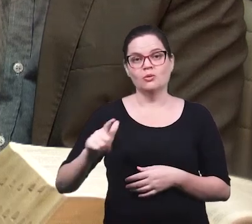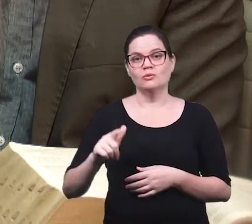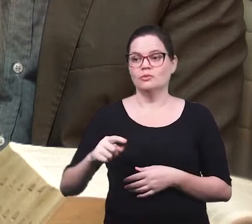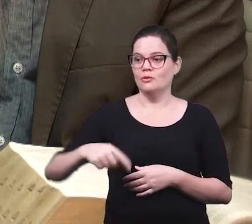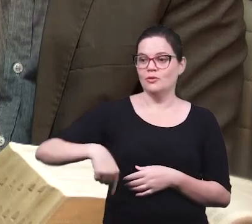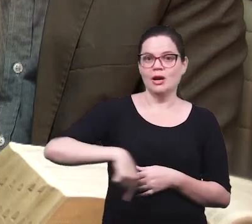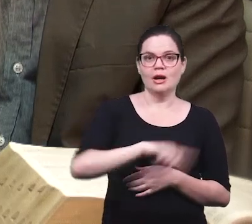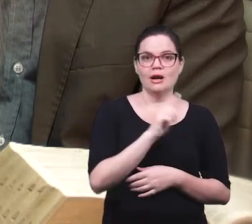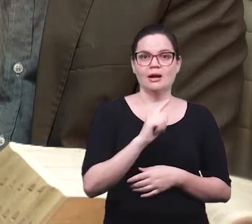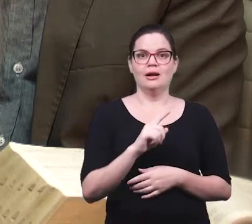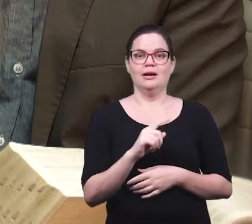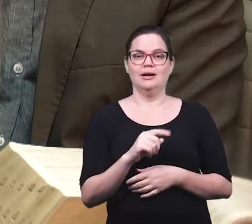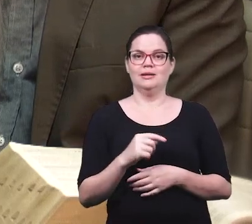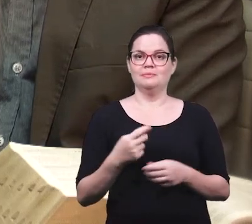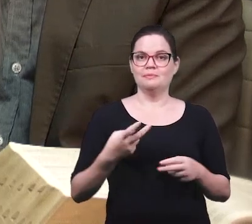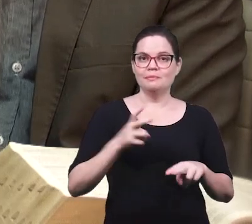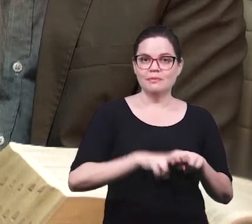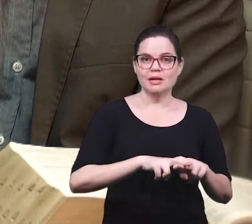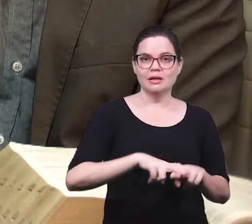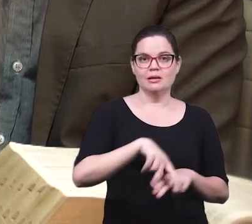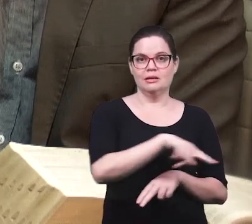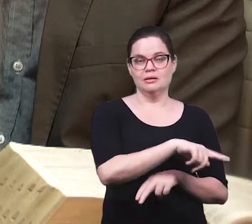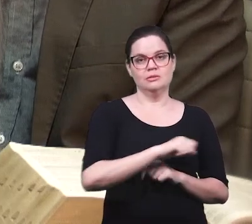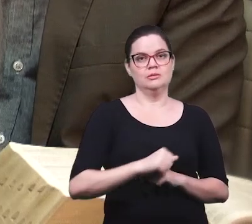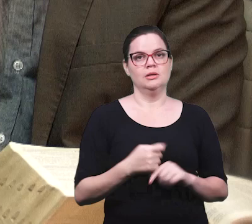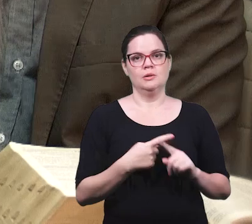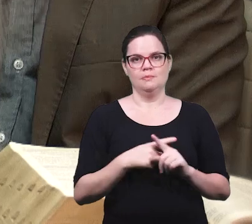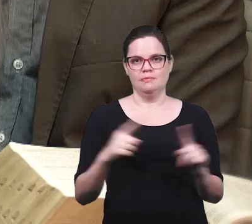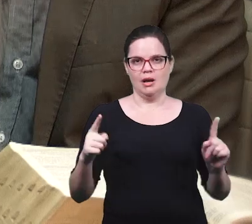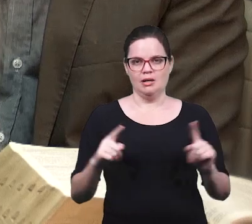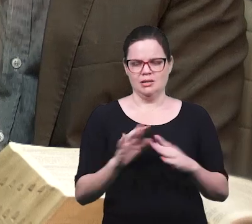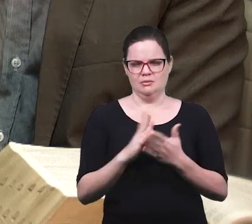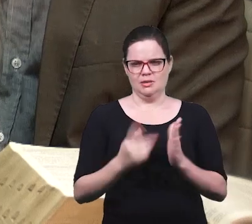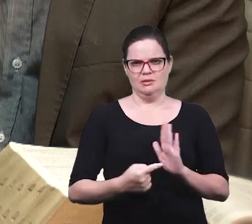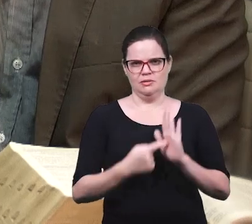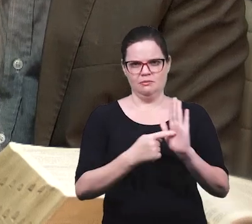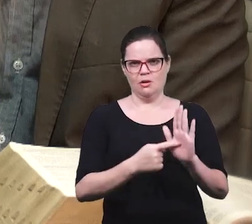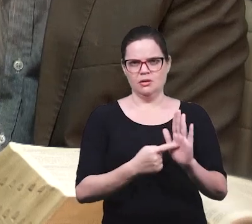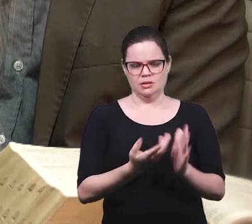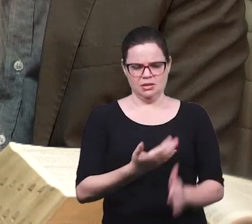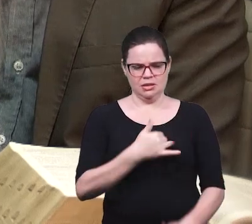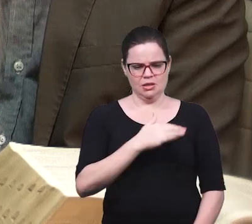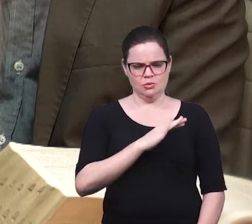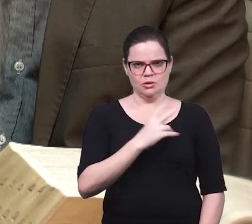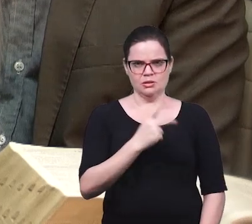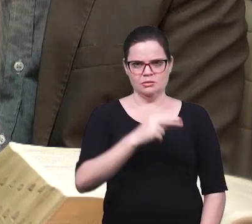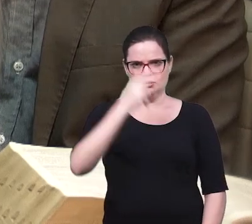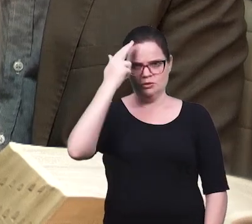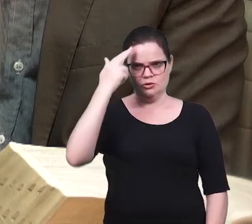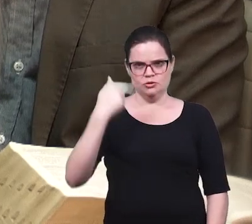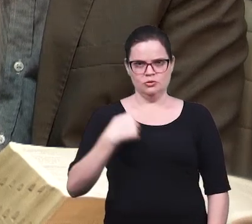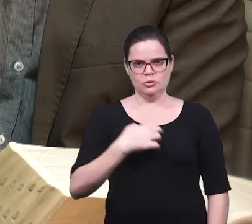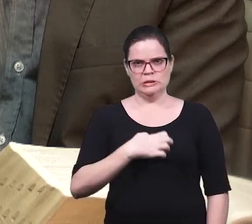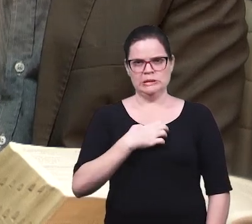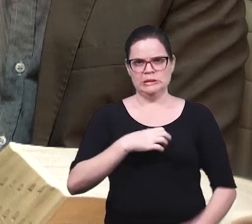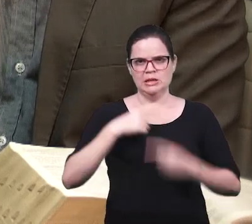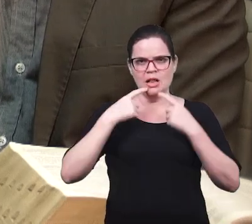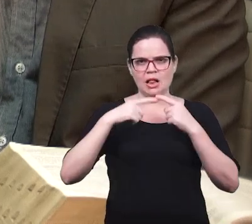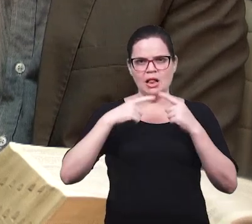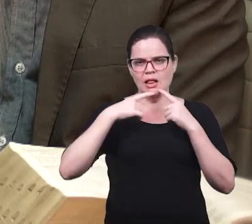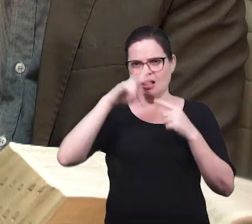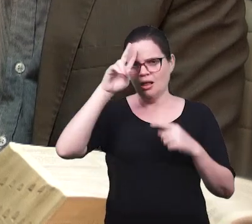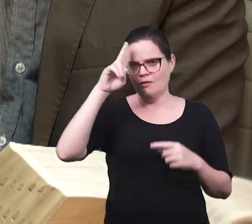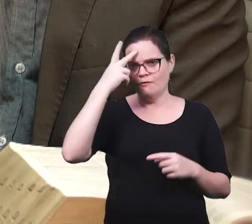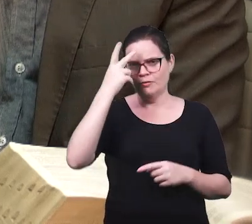mas a palavra ela não menciona em momento algum qualquer sentimento ou qualquer colocação ou De expressão revolta. de José com murmuração